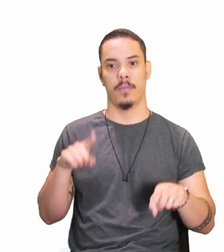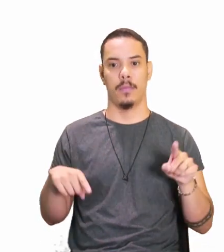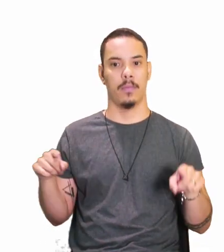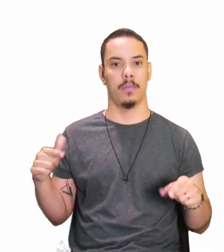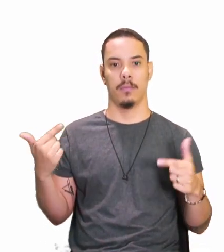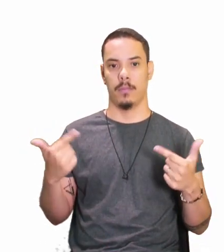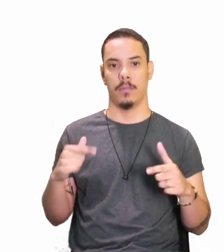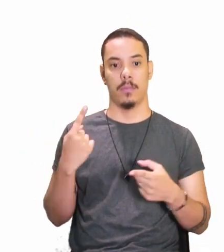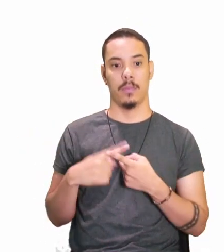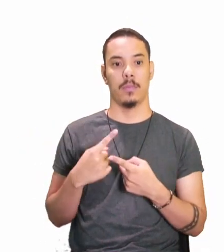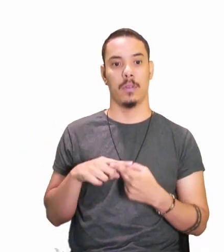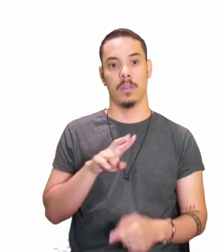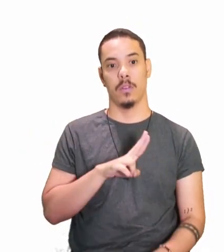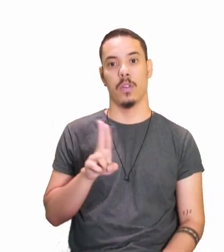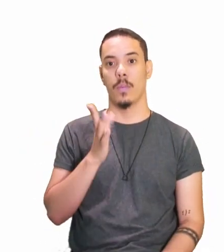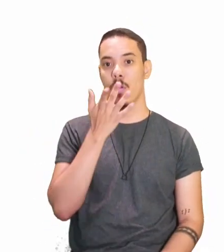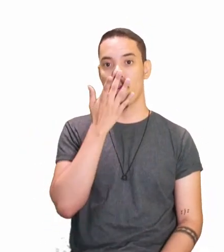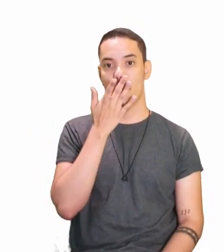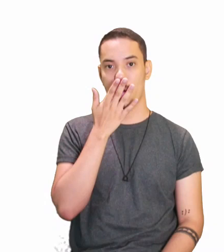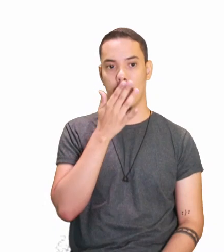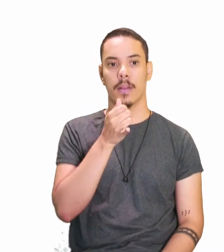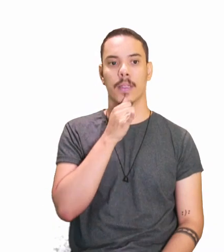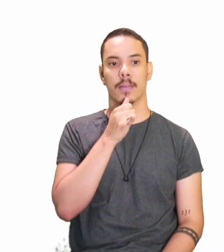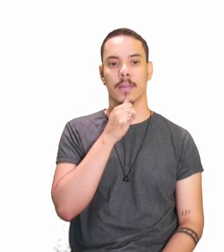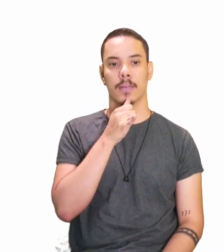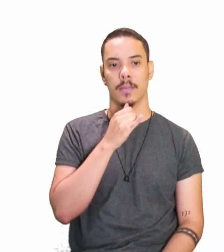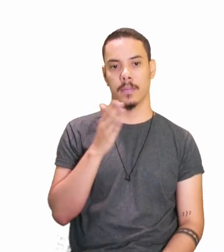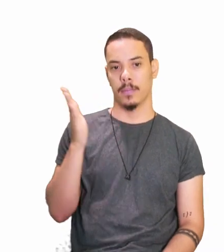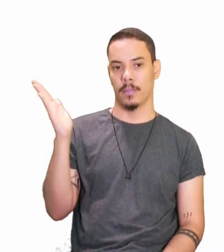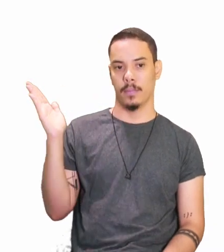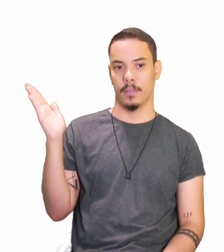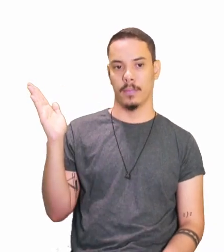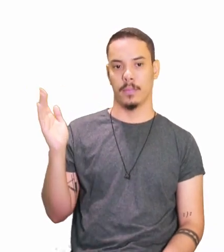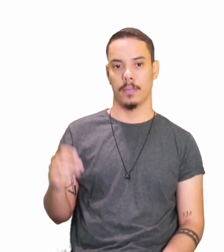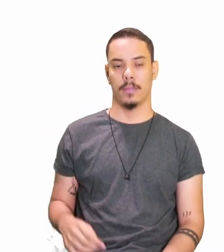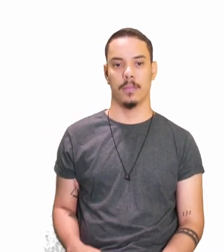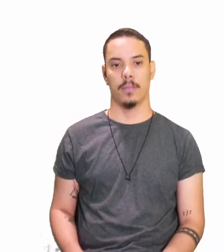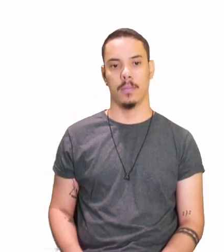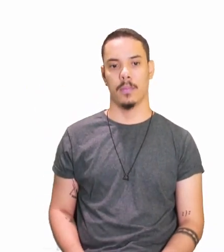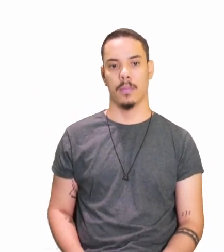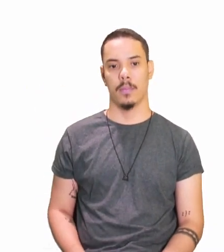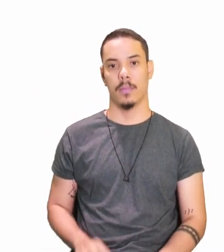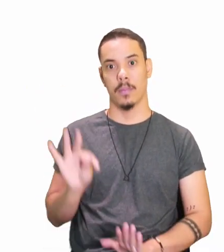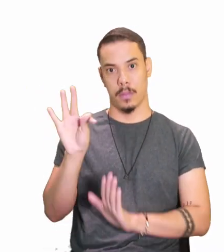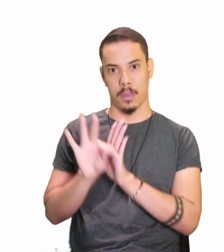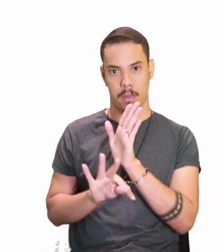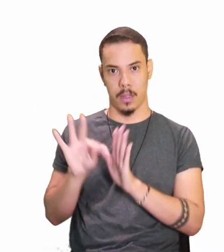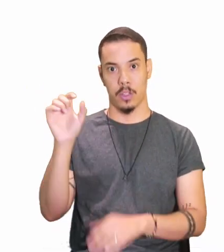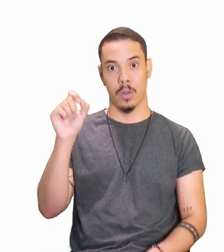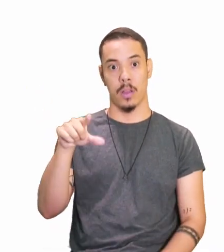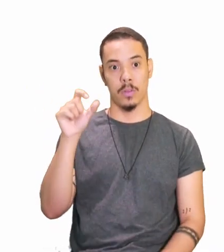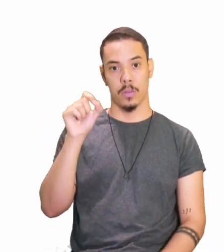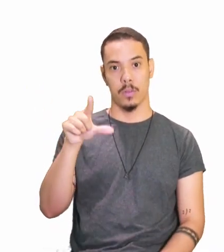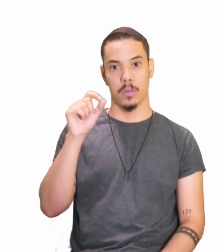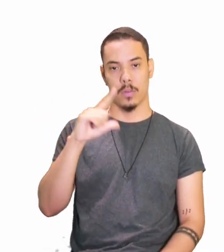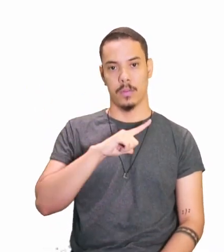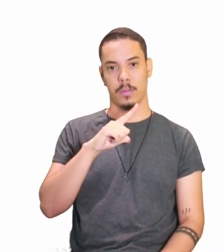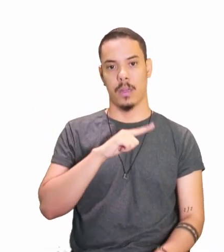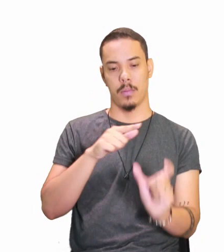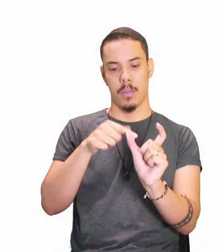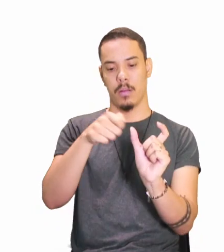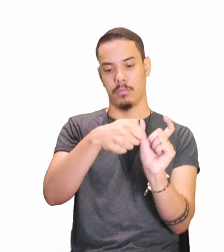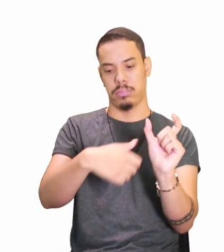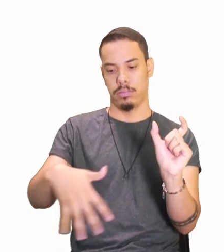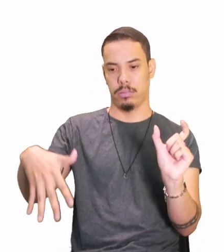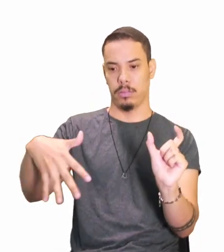são nome de cores. Vamos ver aqui, ó, raios ultravioleta, saias azul marinho,